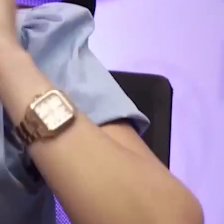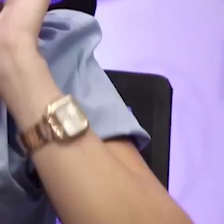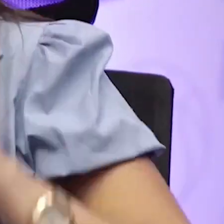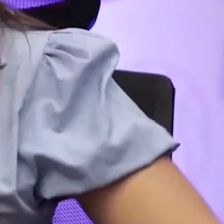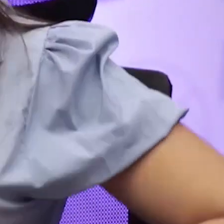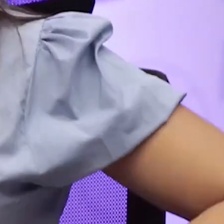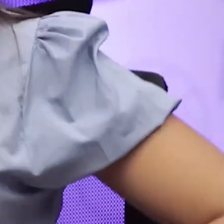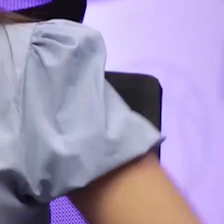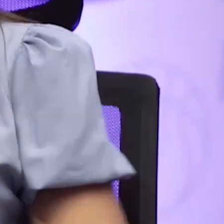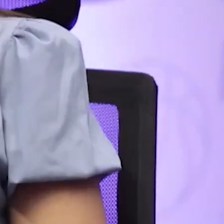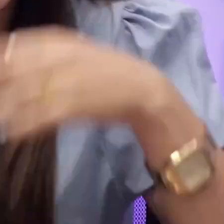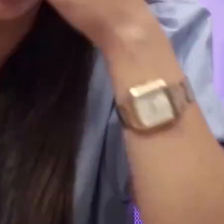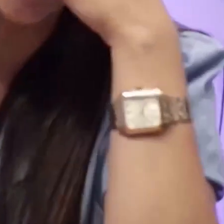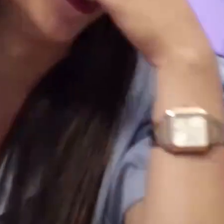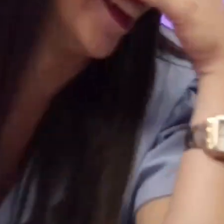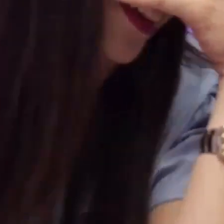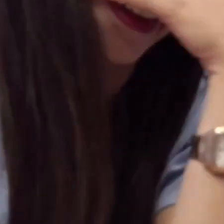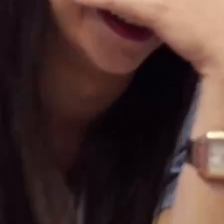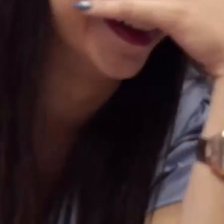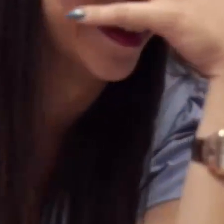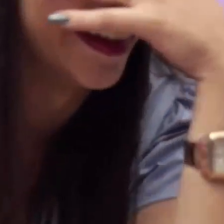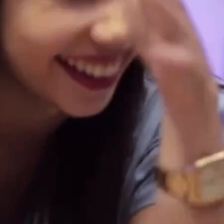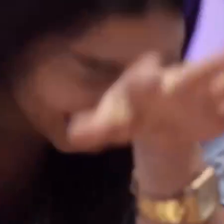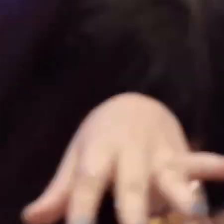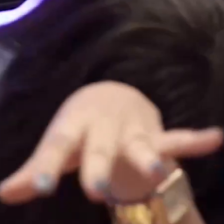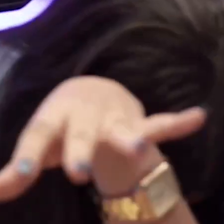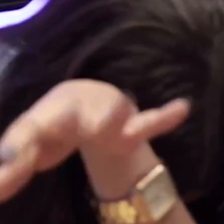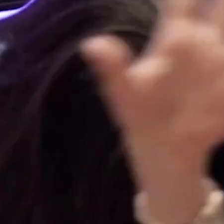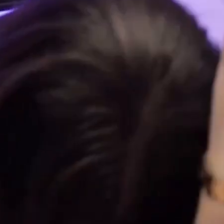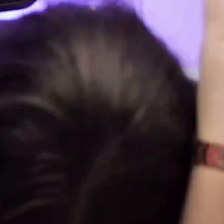Eu fico rindo muito, eu choro, gente.